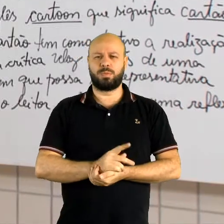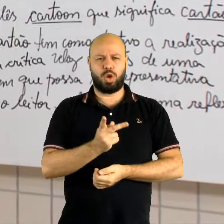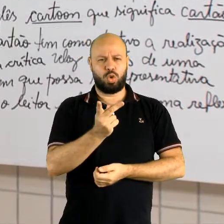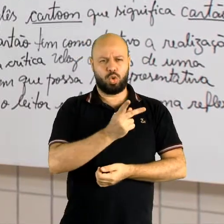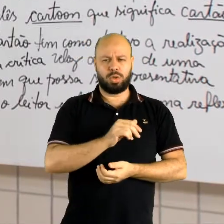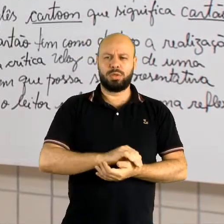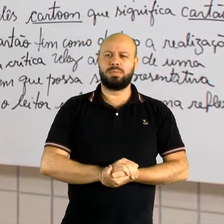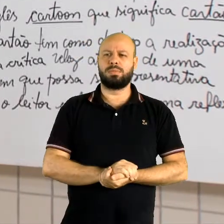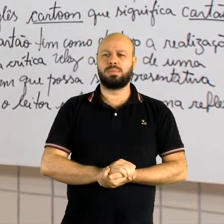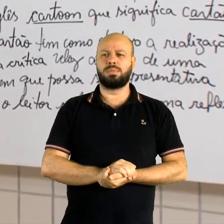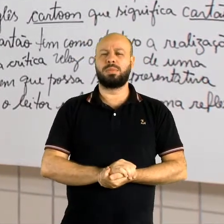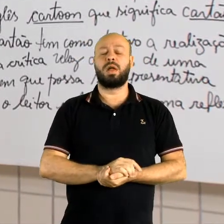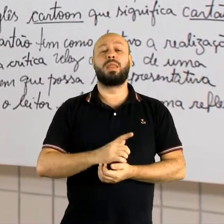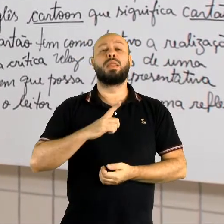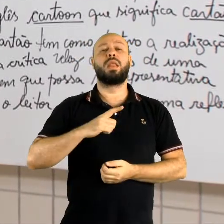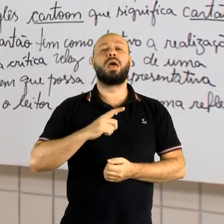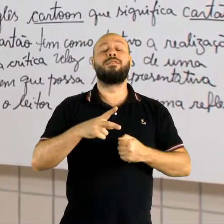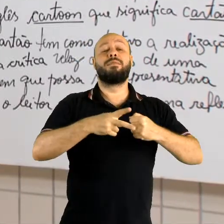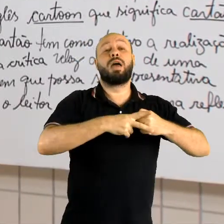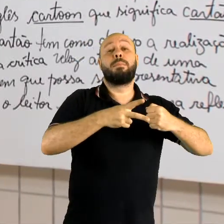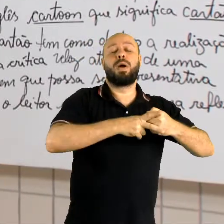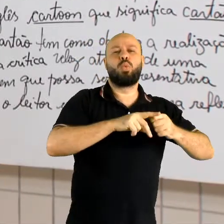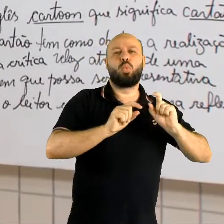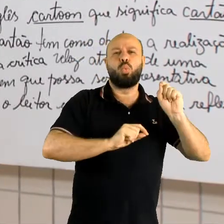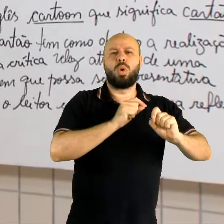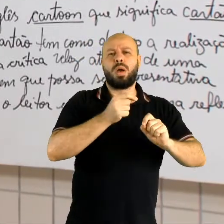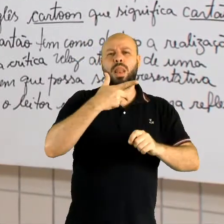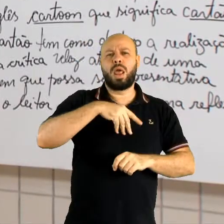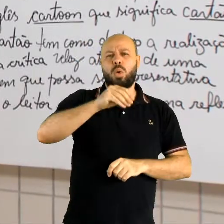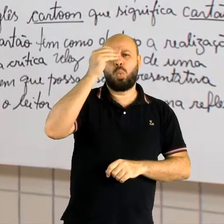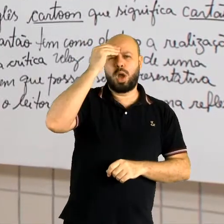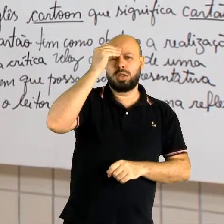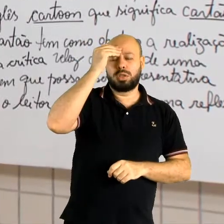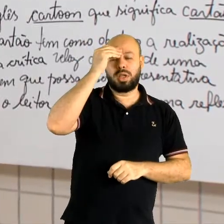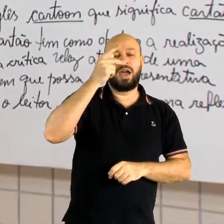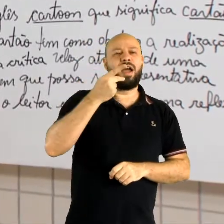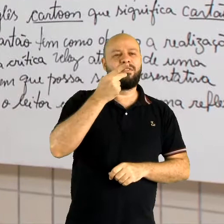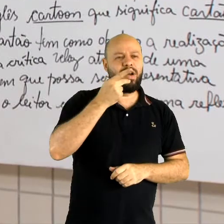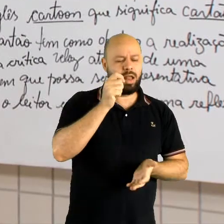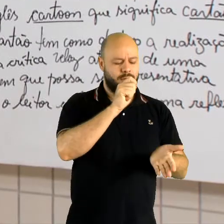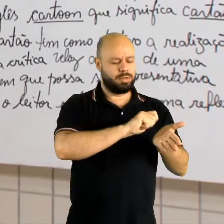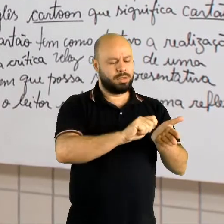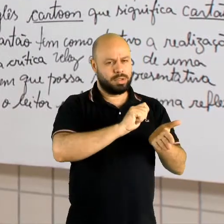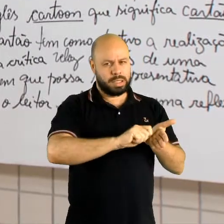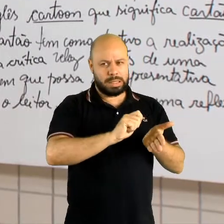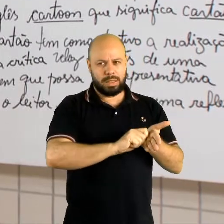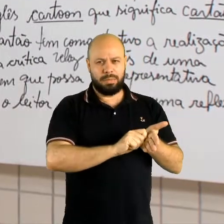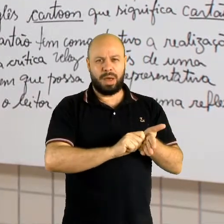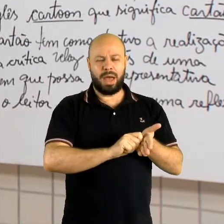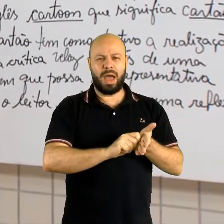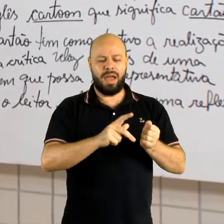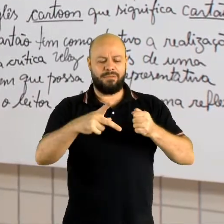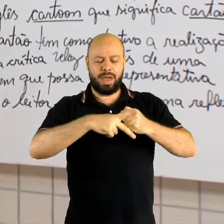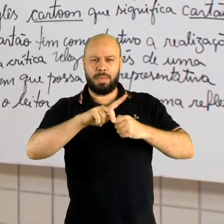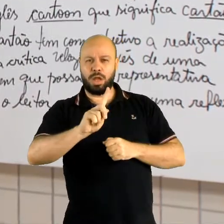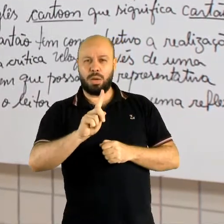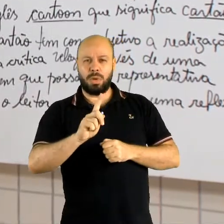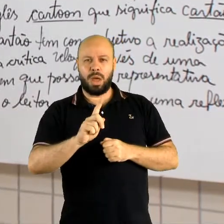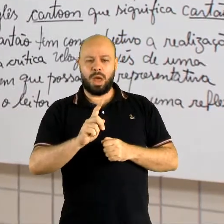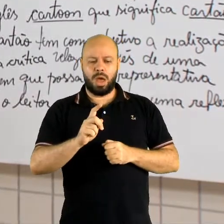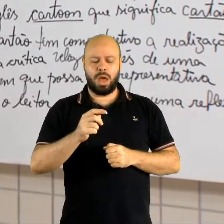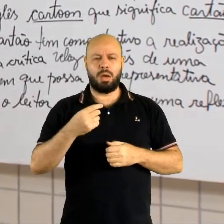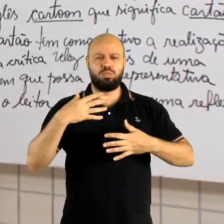verbal. A linguagem verbal tem como principal comunicação o quê? A fala, a escrita, e não verbal,